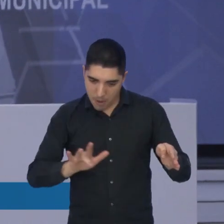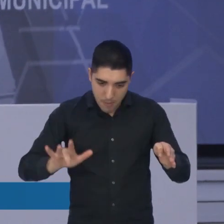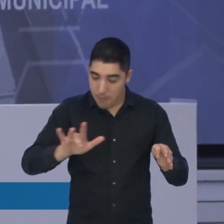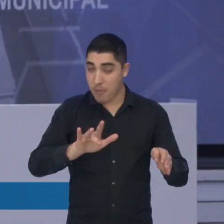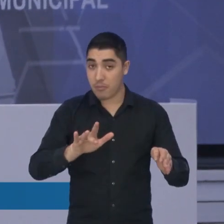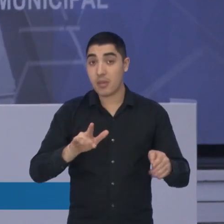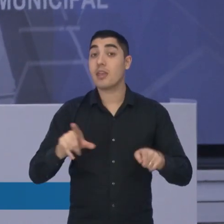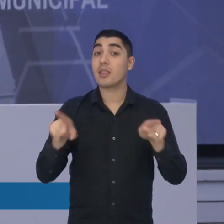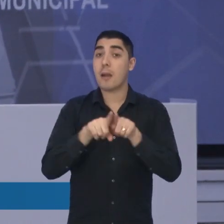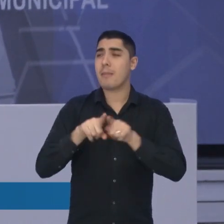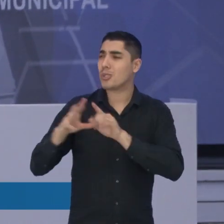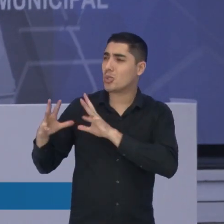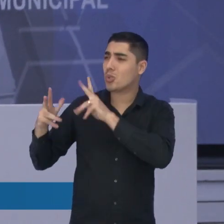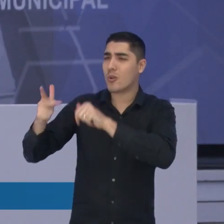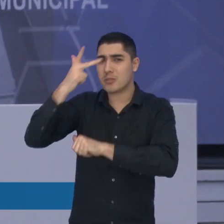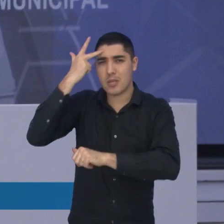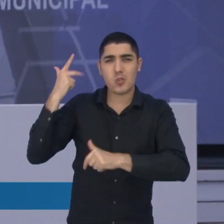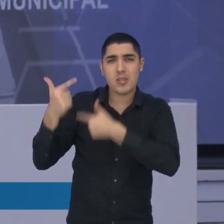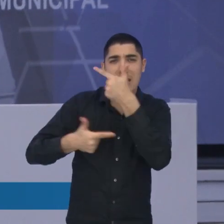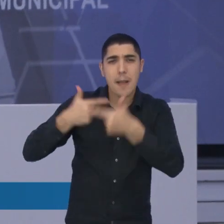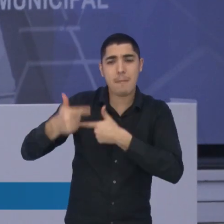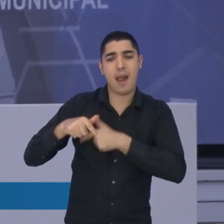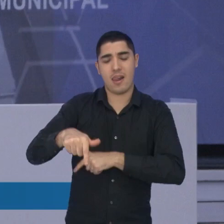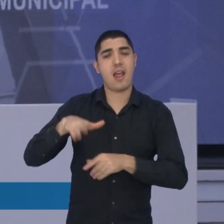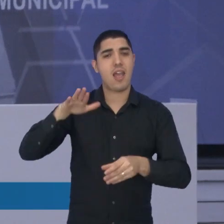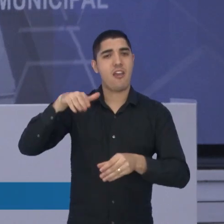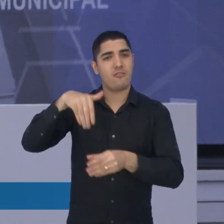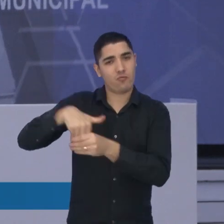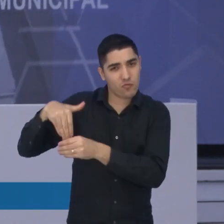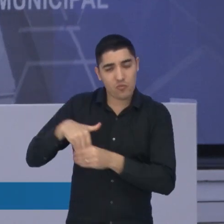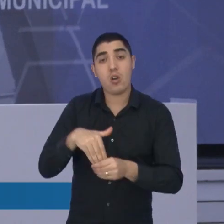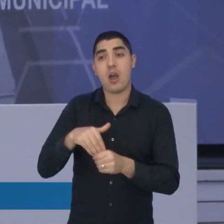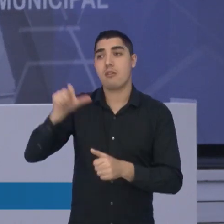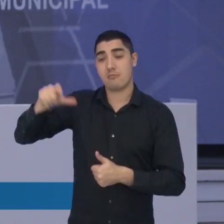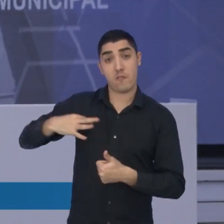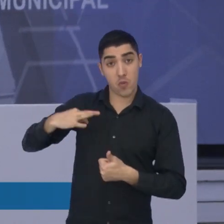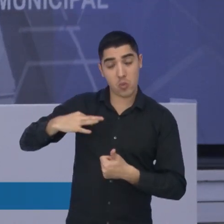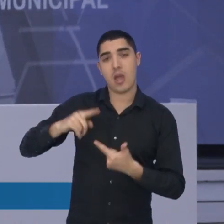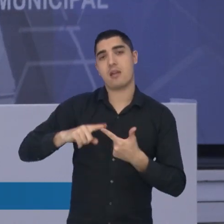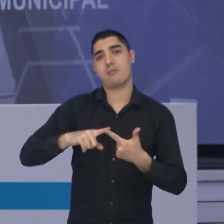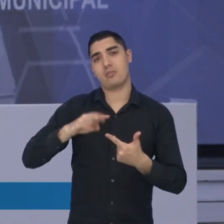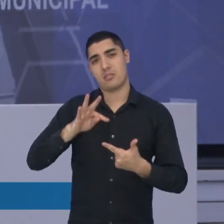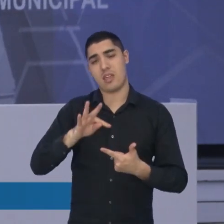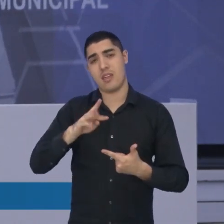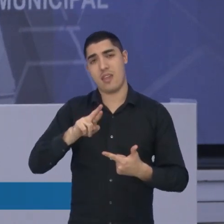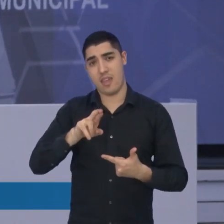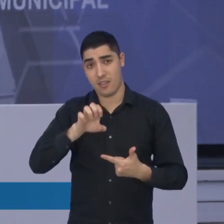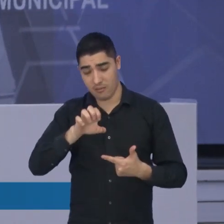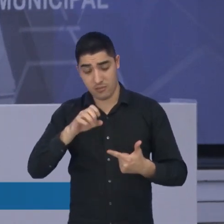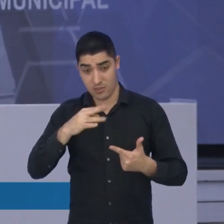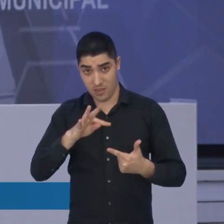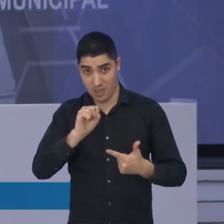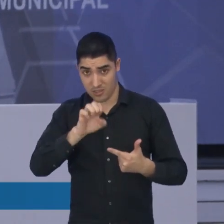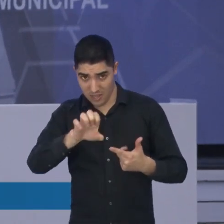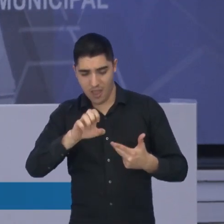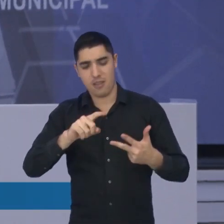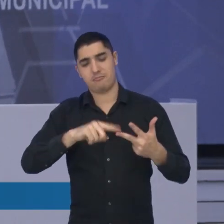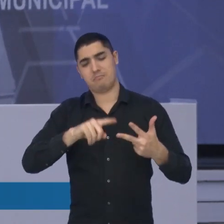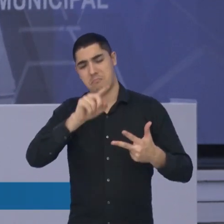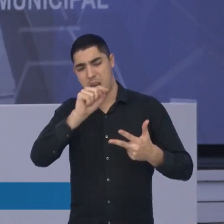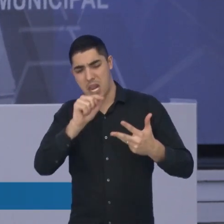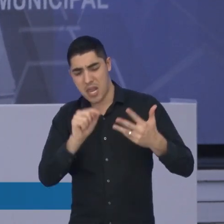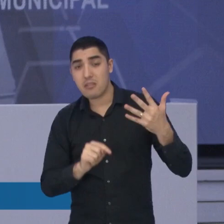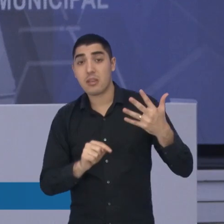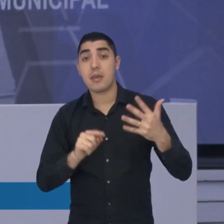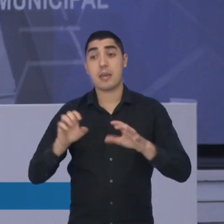nas eleições, desde voluntários, servidores dos TRS, TSE, cartórios eleitorais, empresas